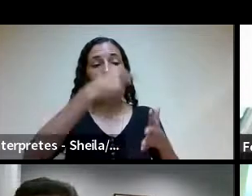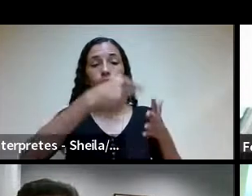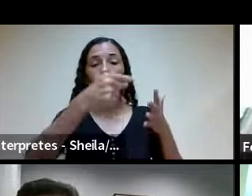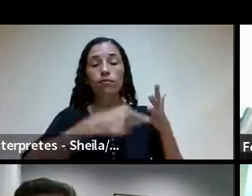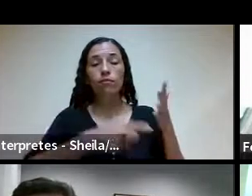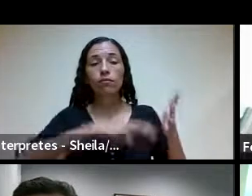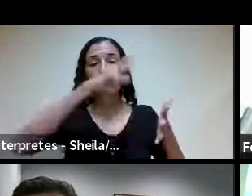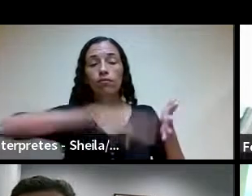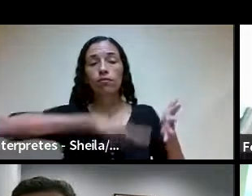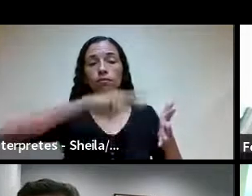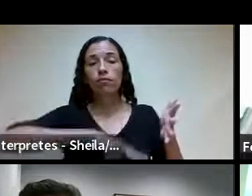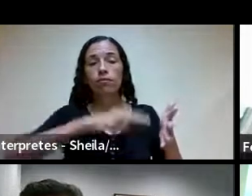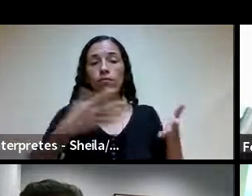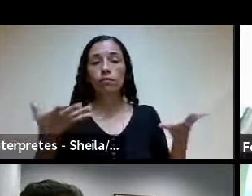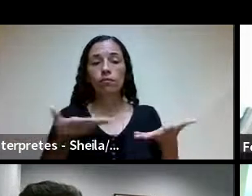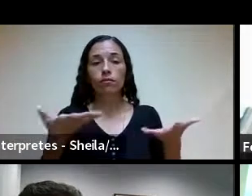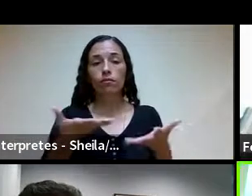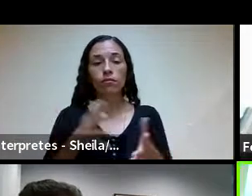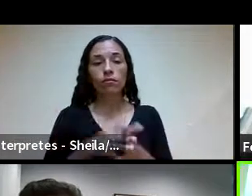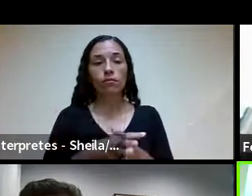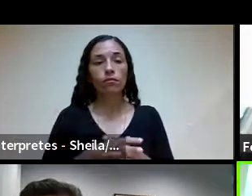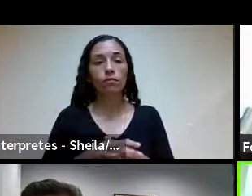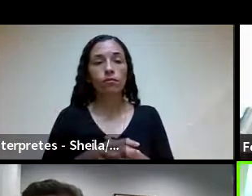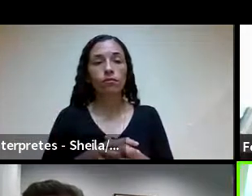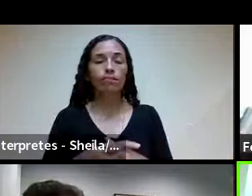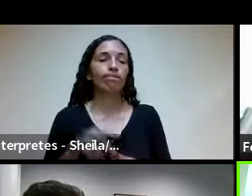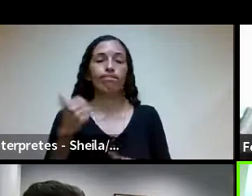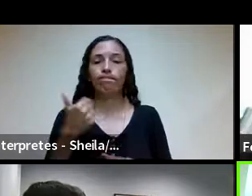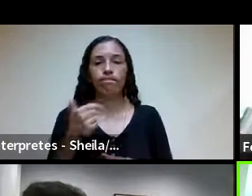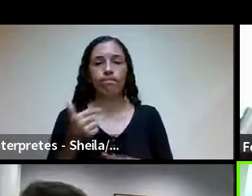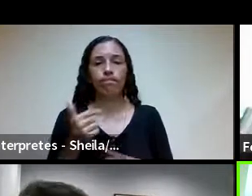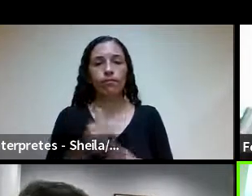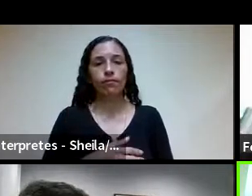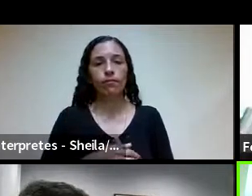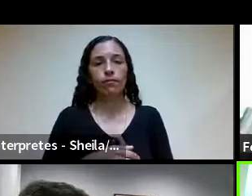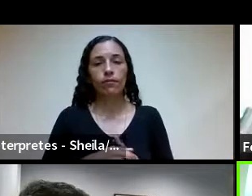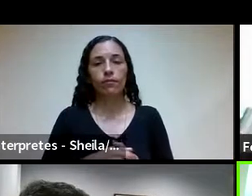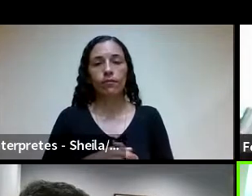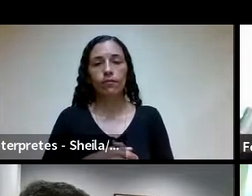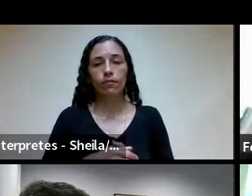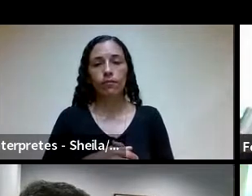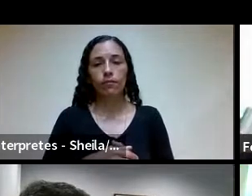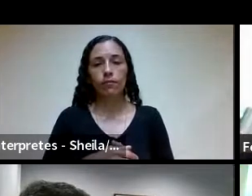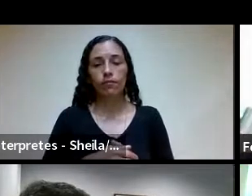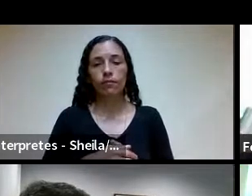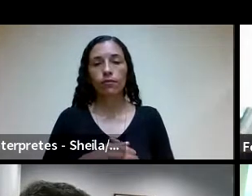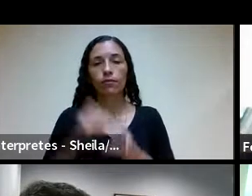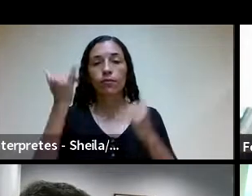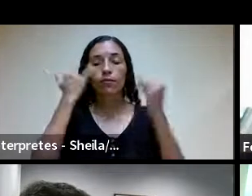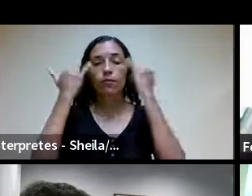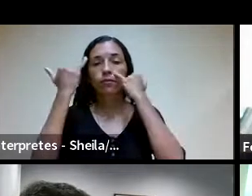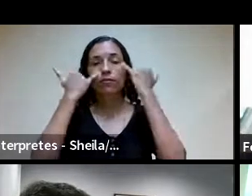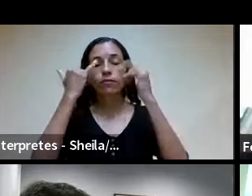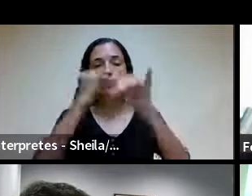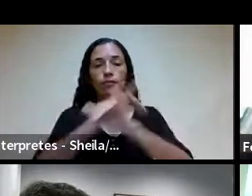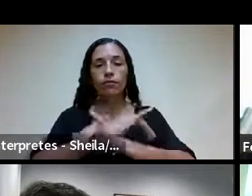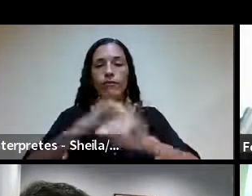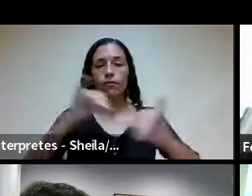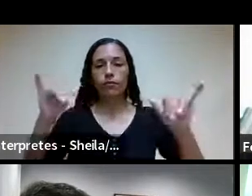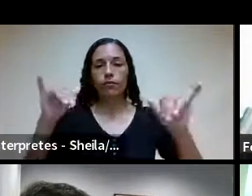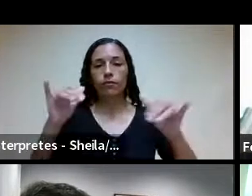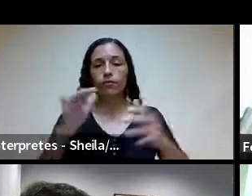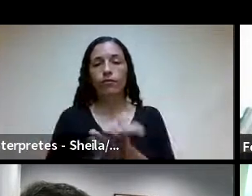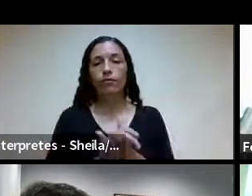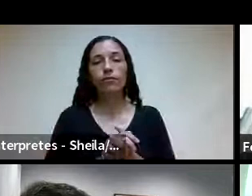se há algum expediente a ser lido. Não há, senhor presidente. Não há. Indicações, proposições e comunicações